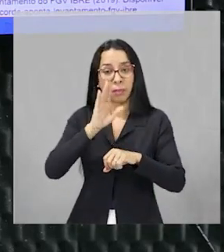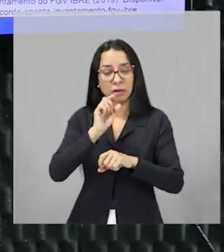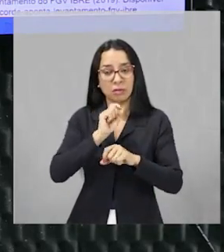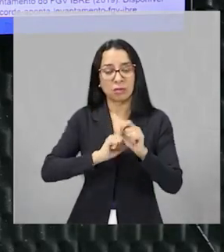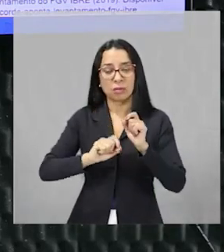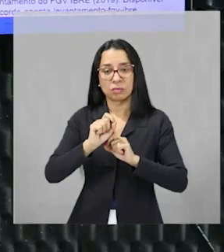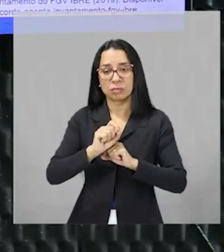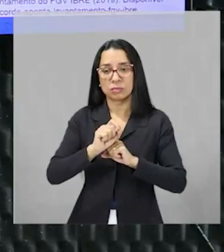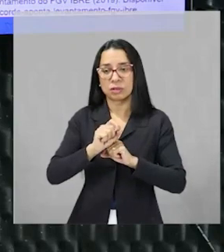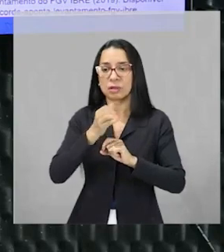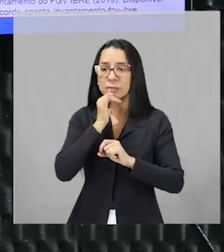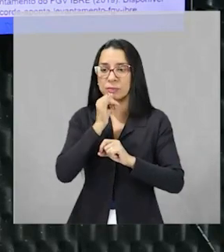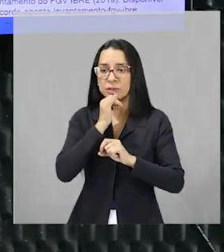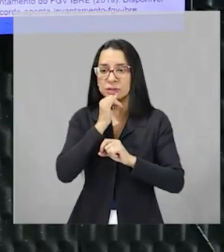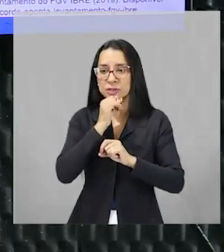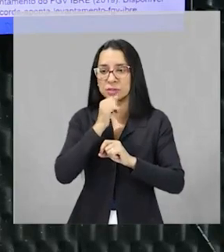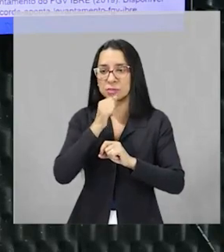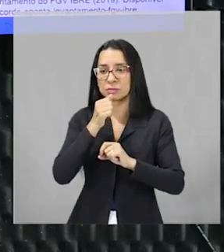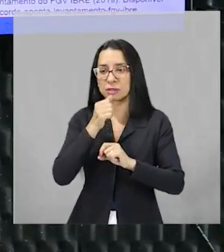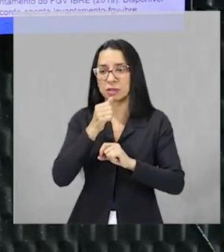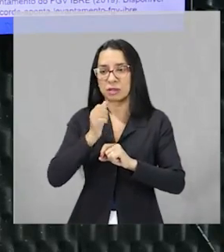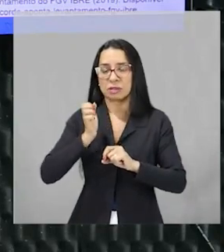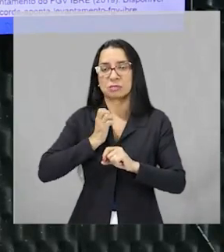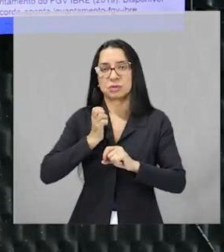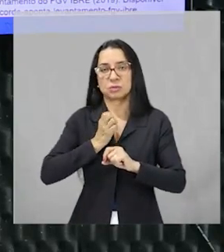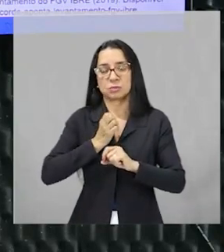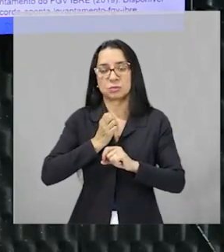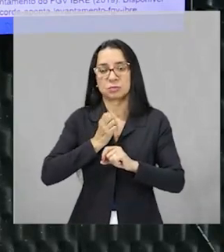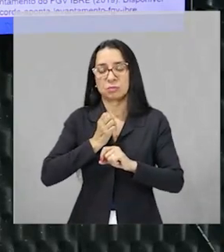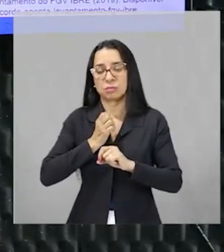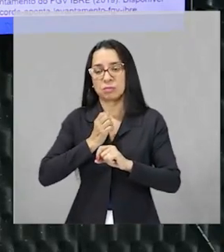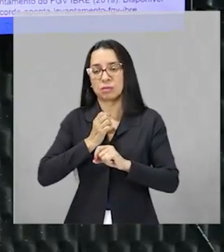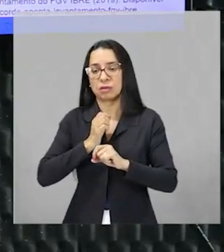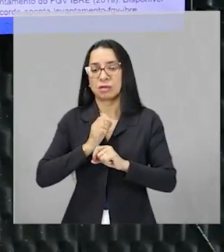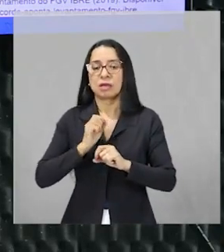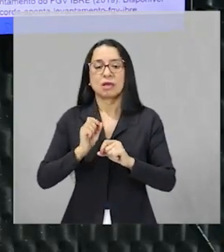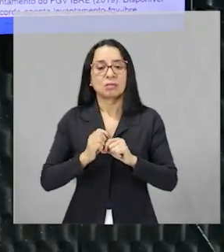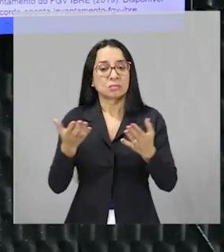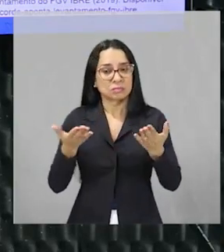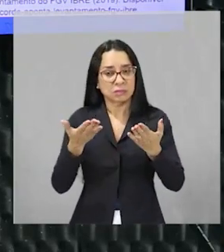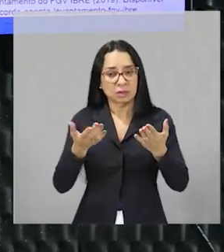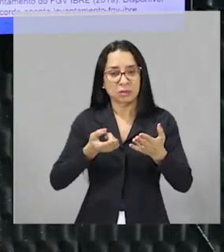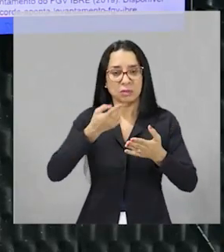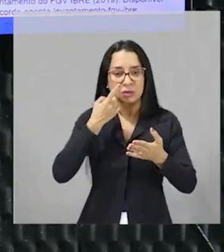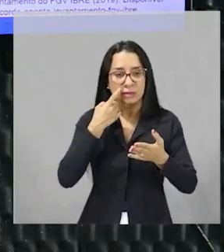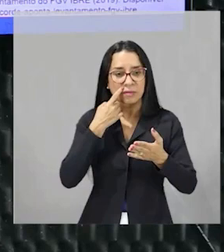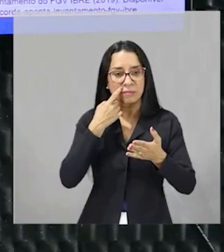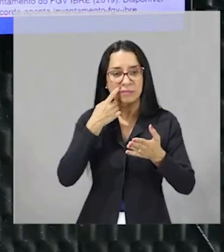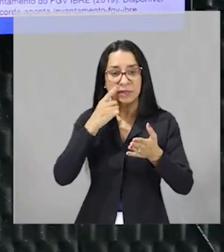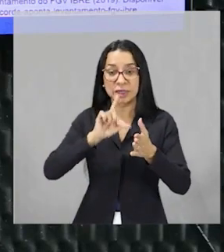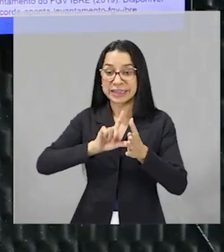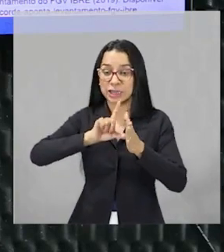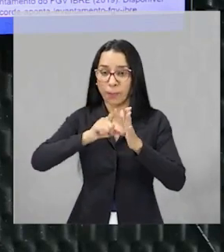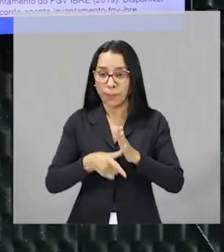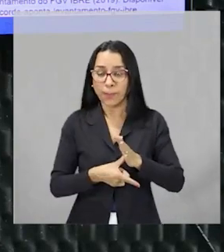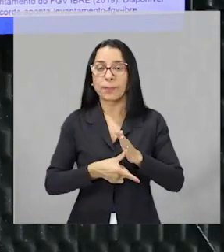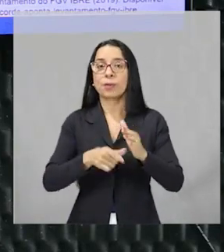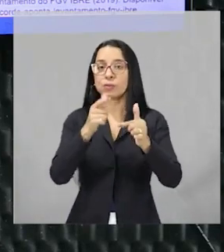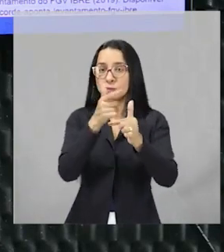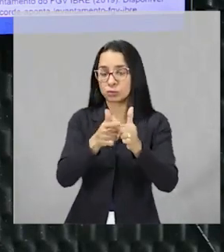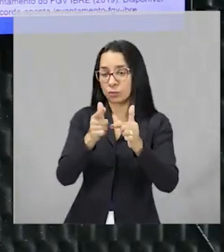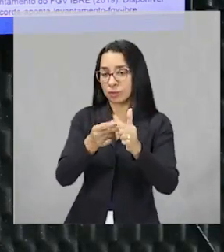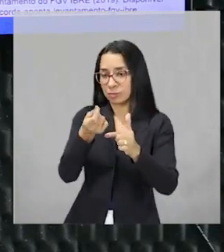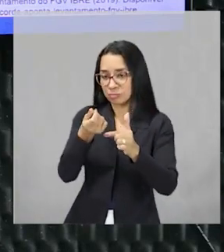crescendo mais do que, por exemplo, dos ricos. Quando a gente vai analisar o pós-crise, o cenário se inverte completamente. O que é que nós